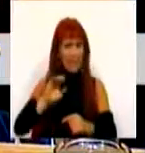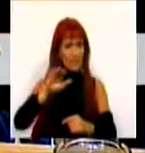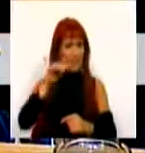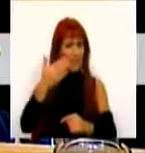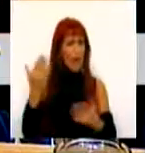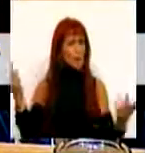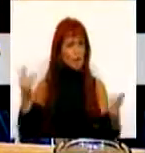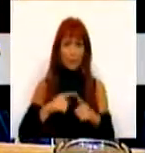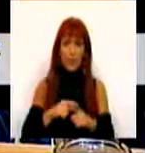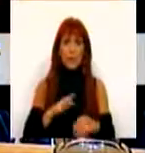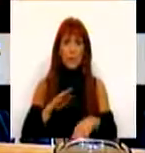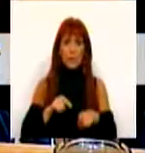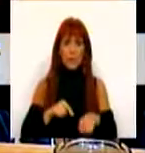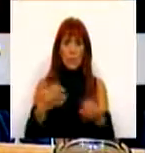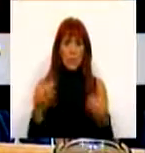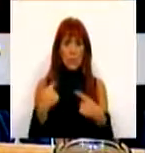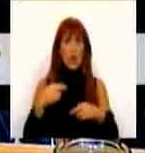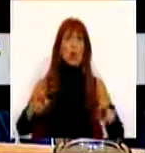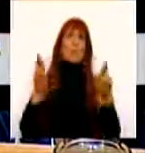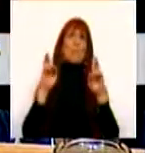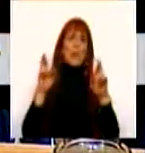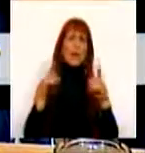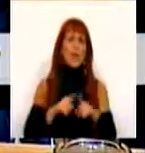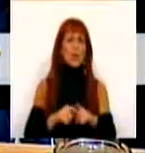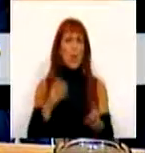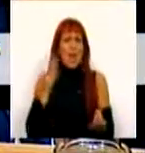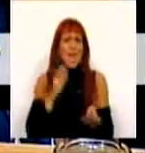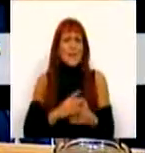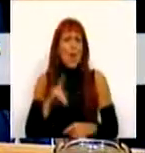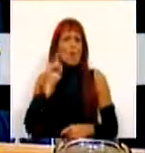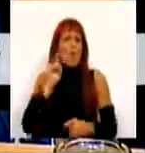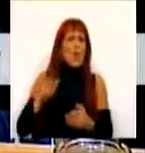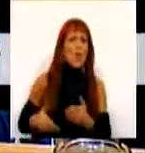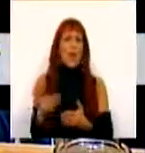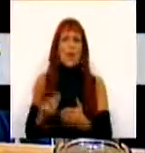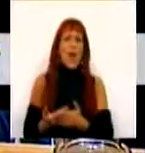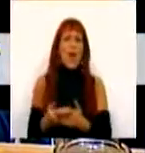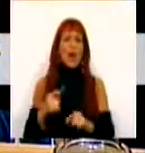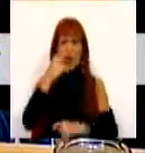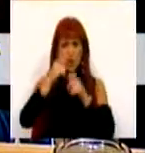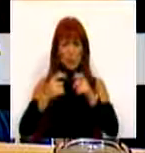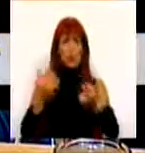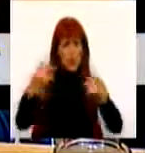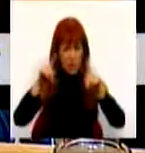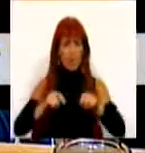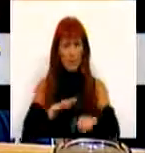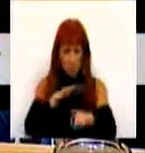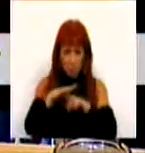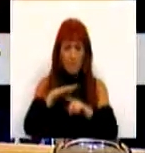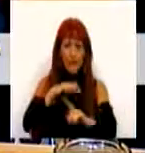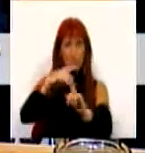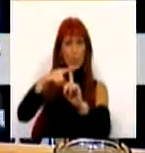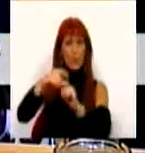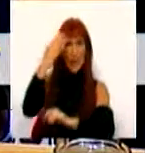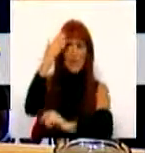Em primeiro lugar, e com efeitos que esperamos seja não apenas de valorização das pessoas, mas também com impacto positivo